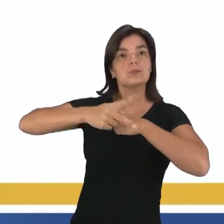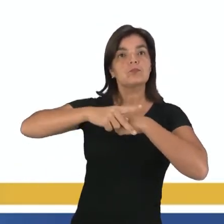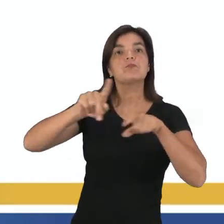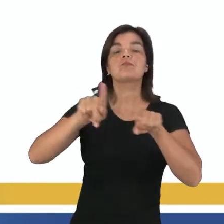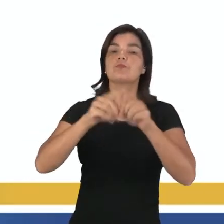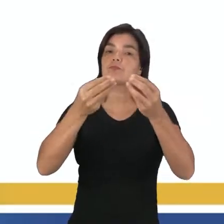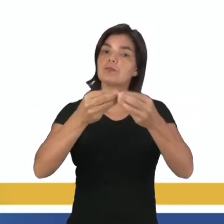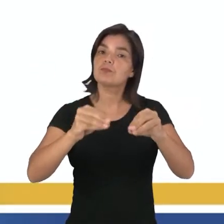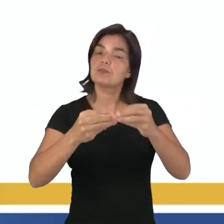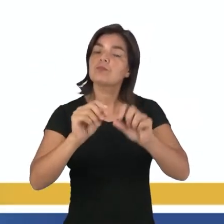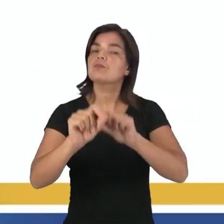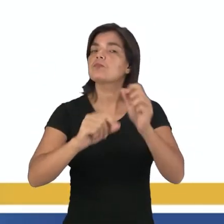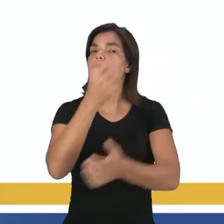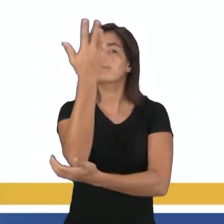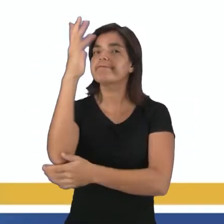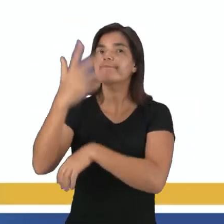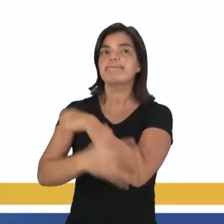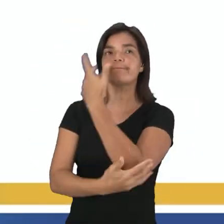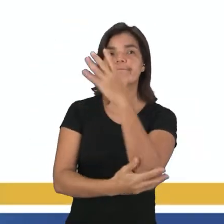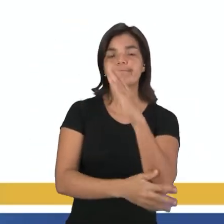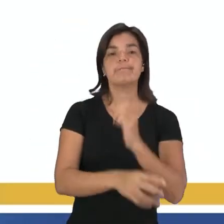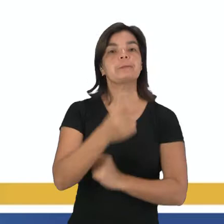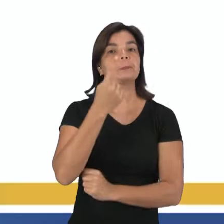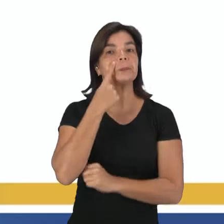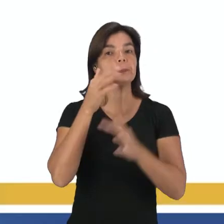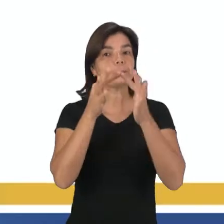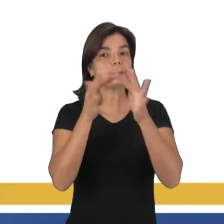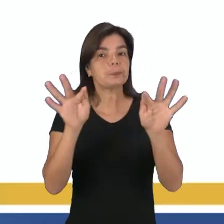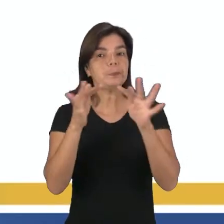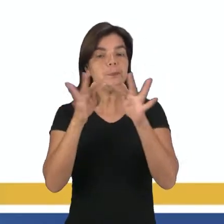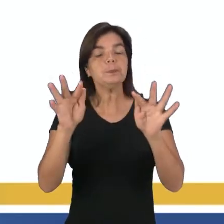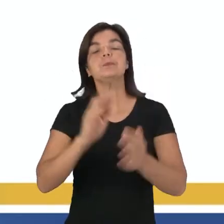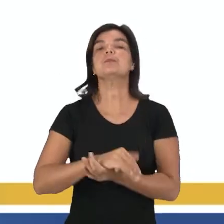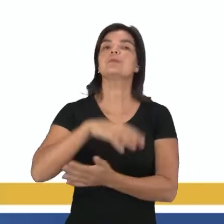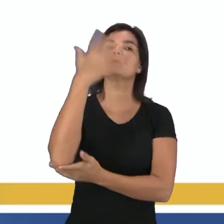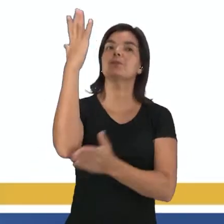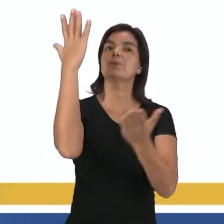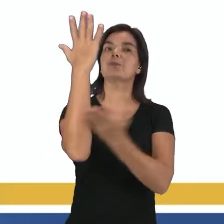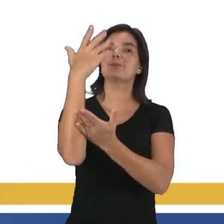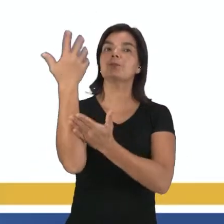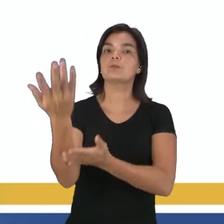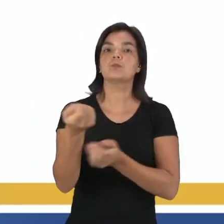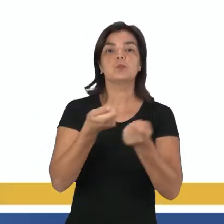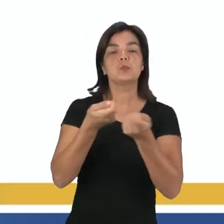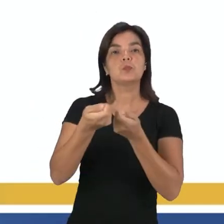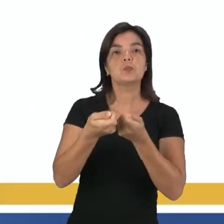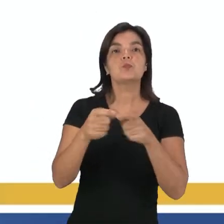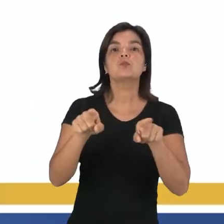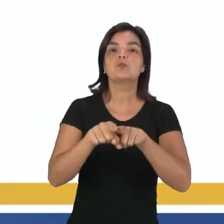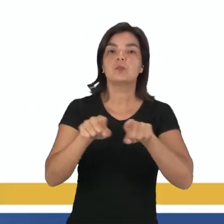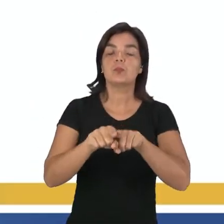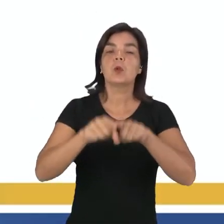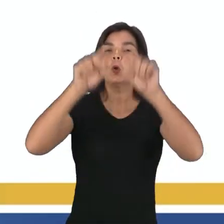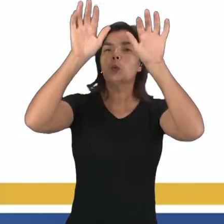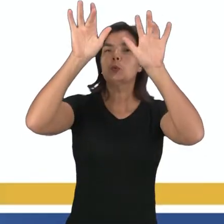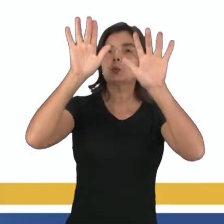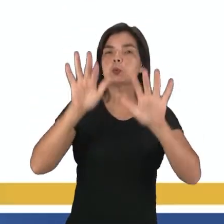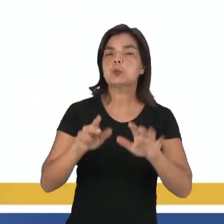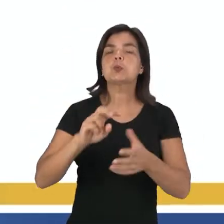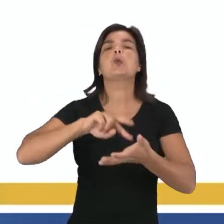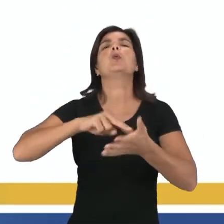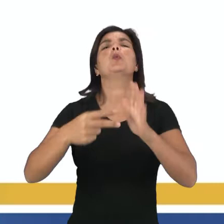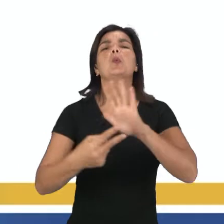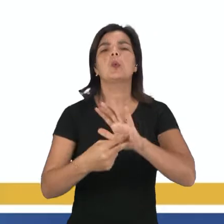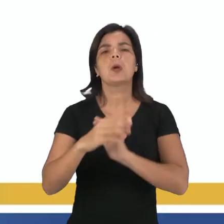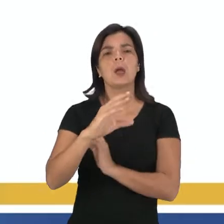à degradação do meio ambiente. Observem a frase, gente. Desmatamento sem controle gera estiagem. O que